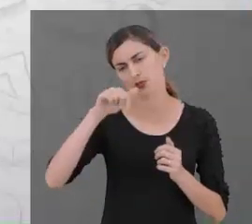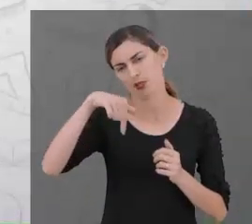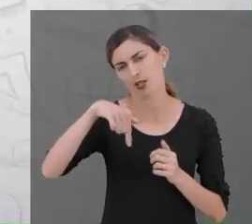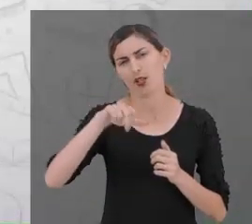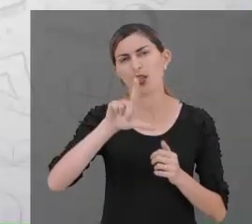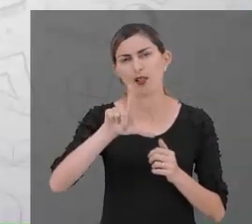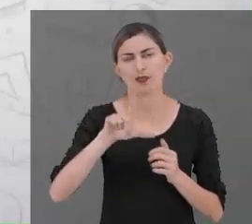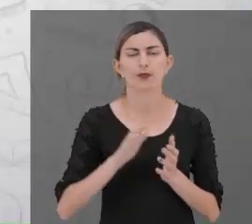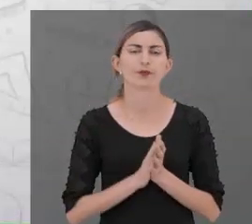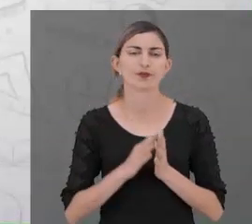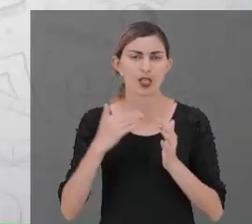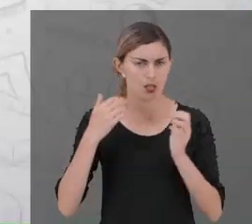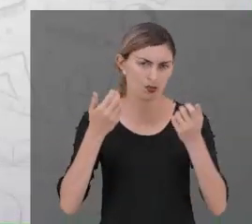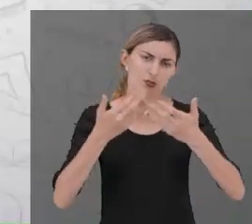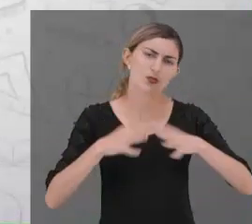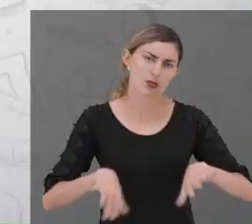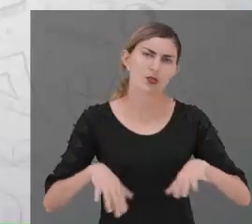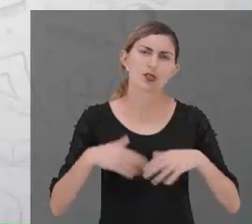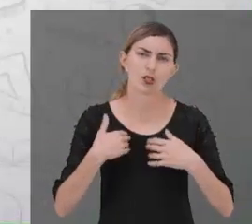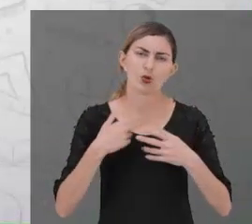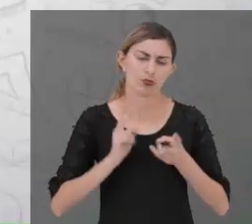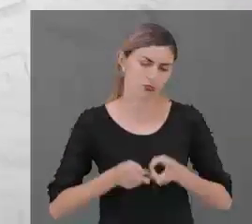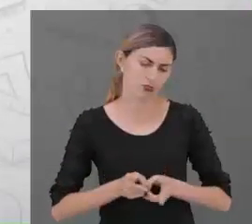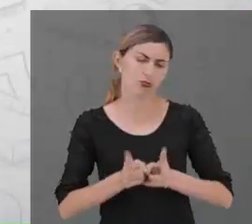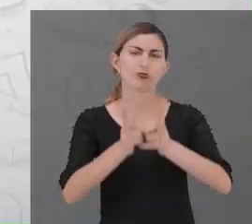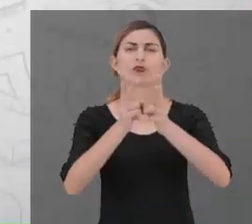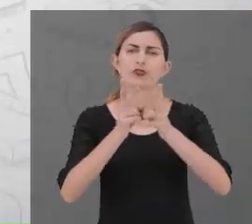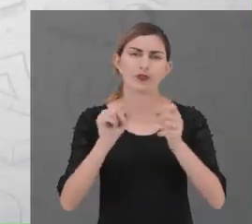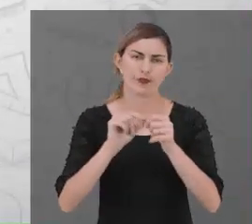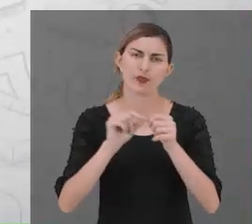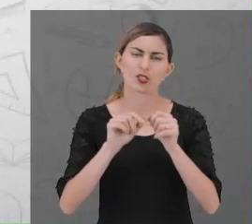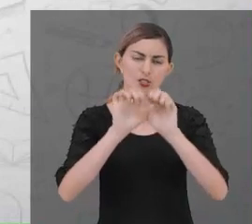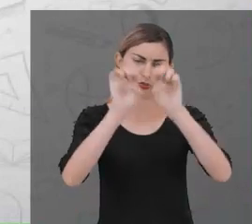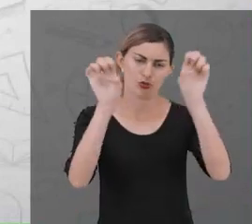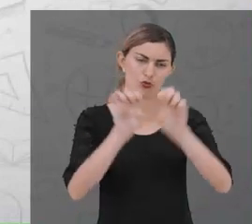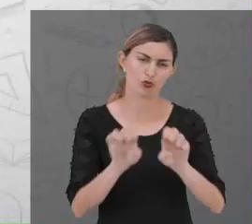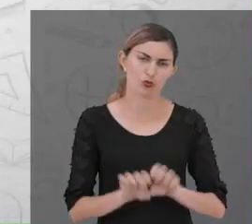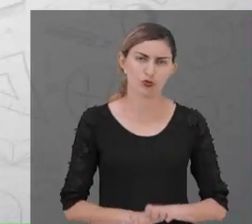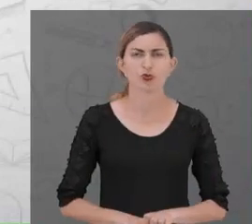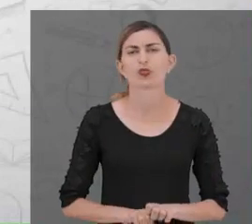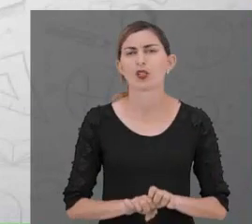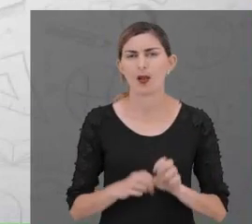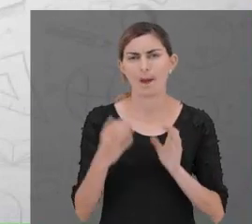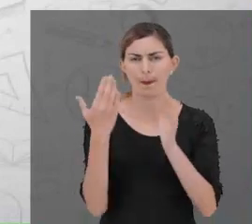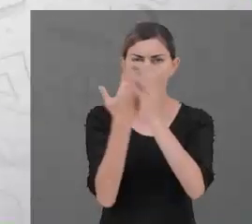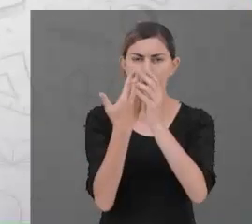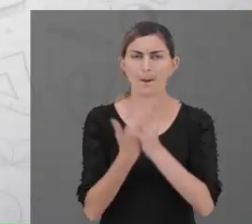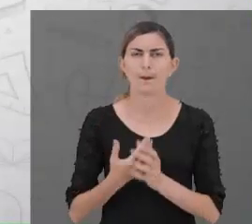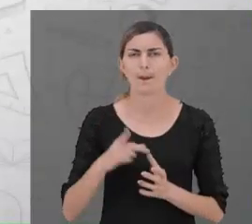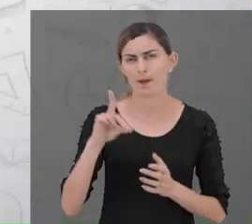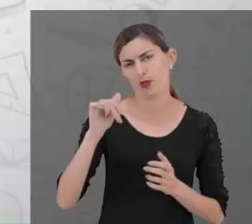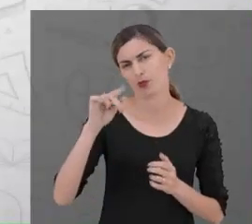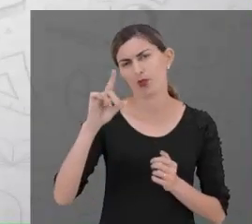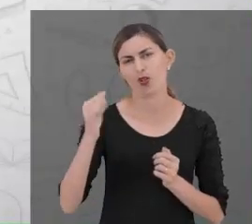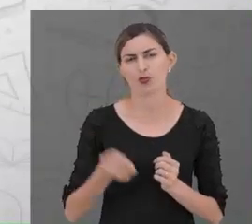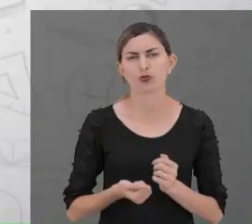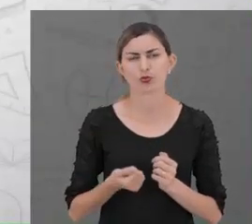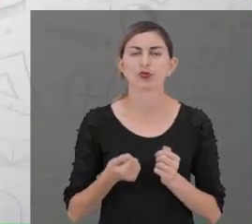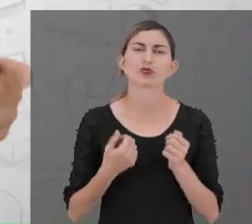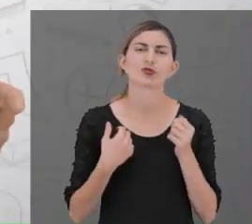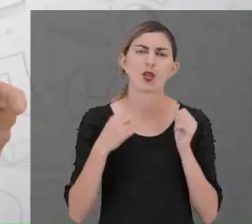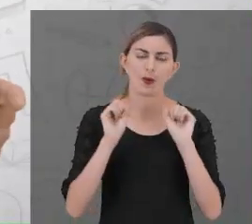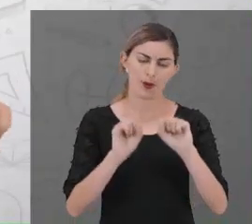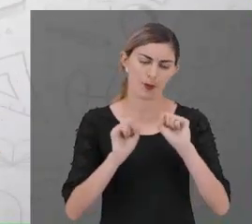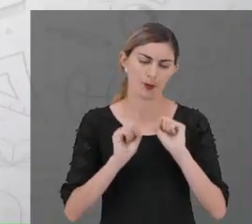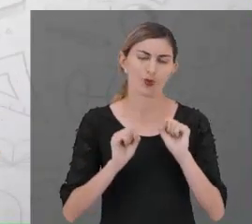para SQL, para assim a gente poder construir a nossa estrutura num banco de dados.